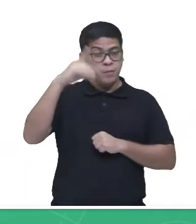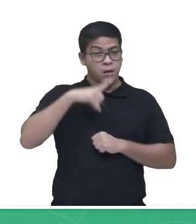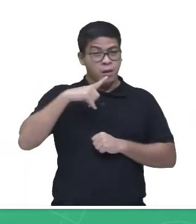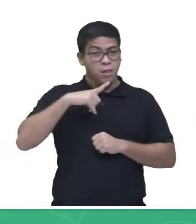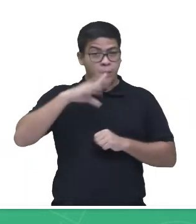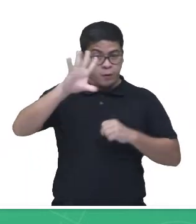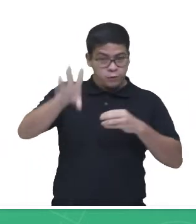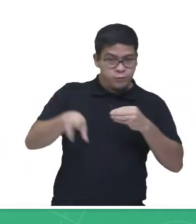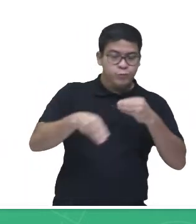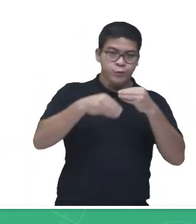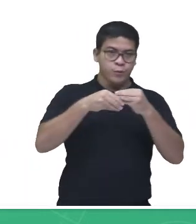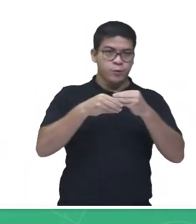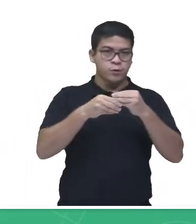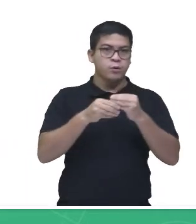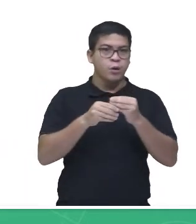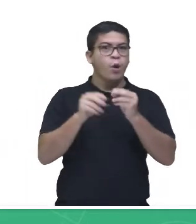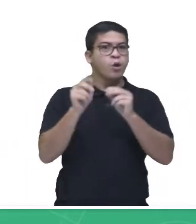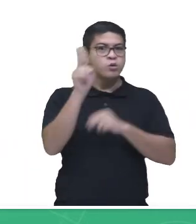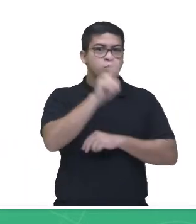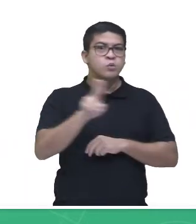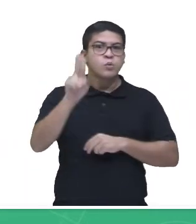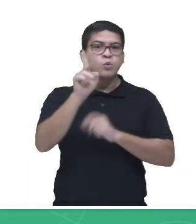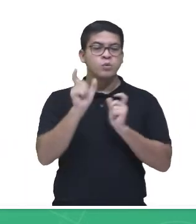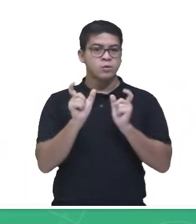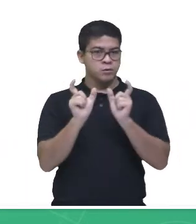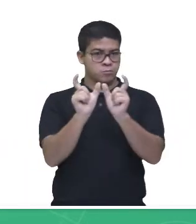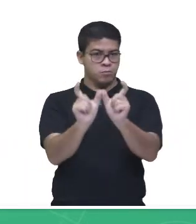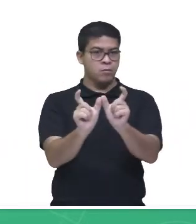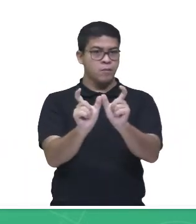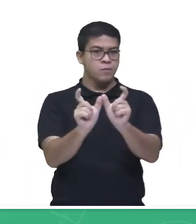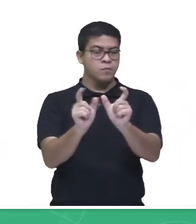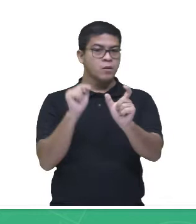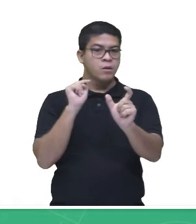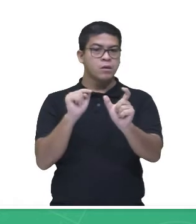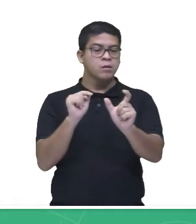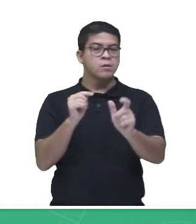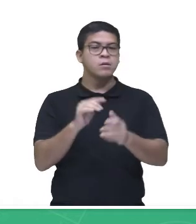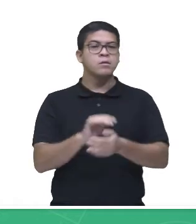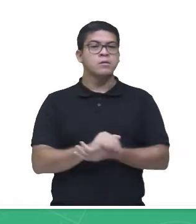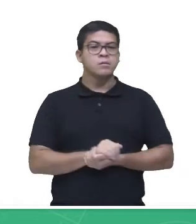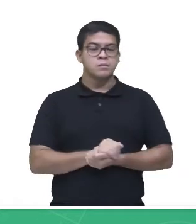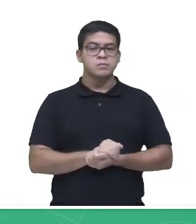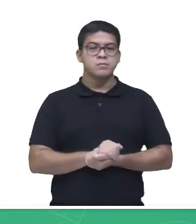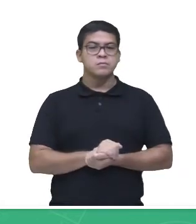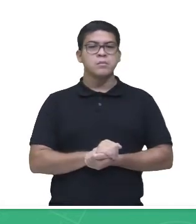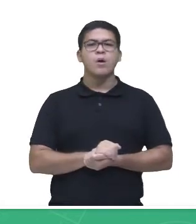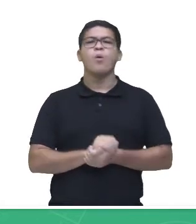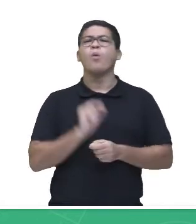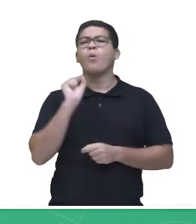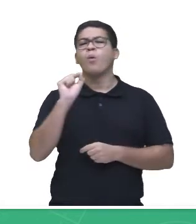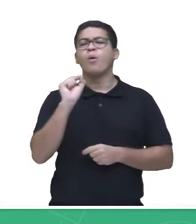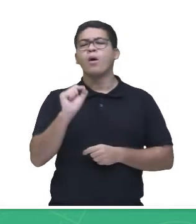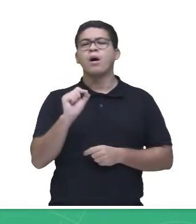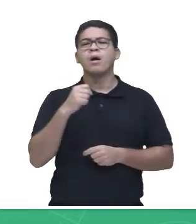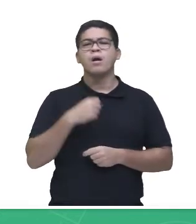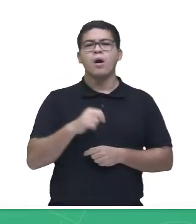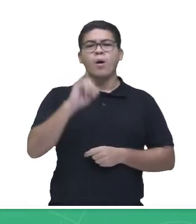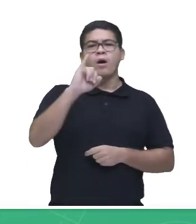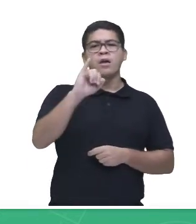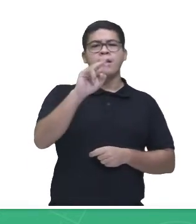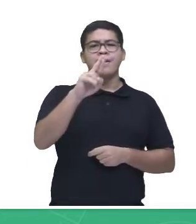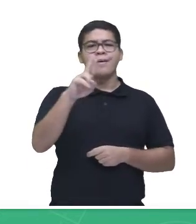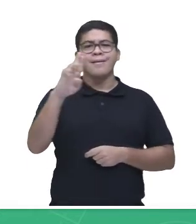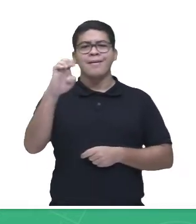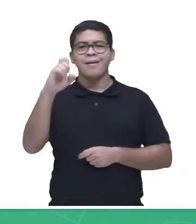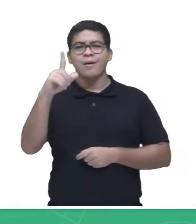trabalhando só os verbos irregulares. Todo mundo está, né, sabendo, só os irregulares. O que é o irregular? É quando a raiz verbal